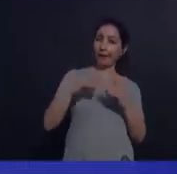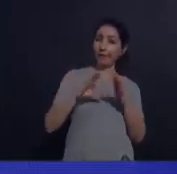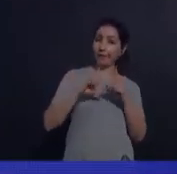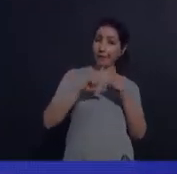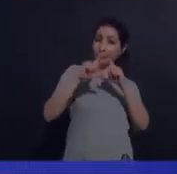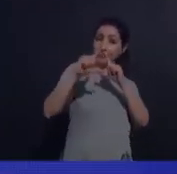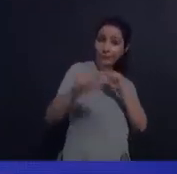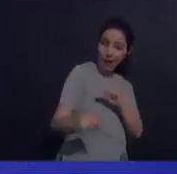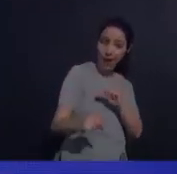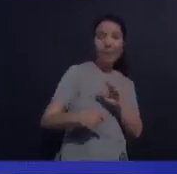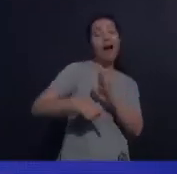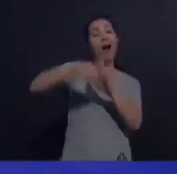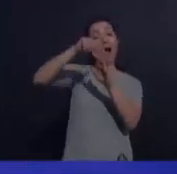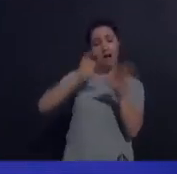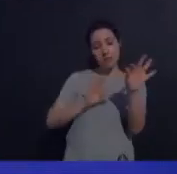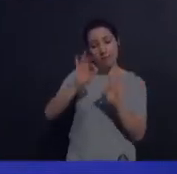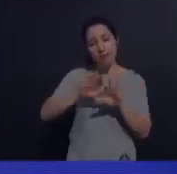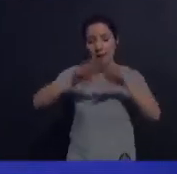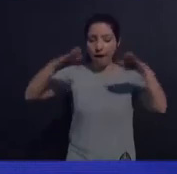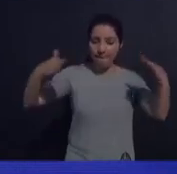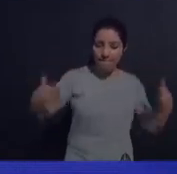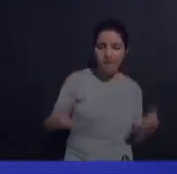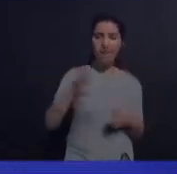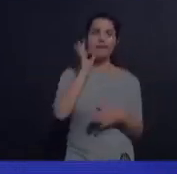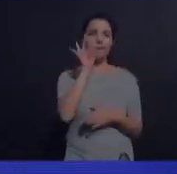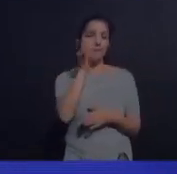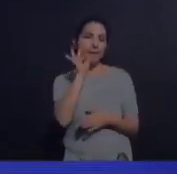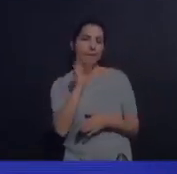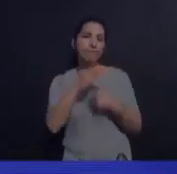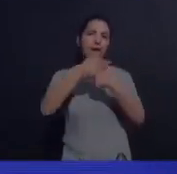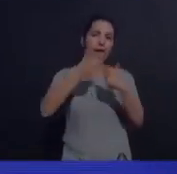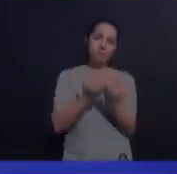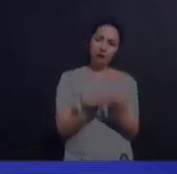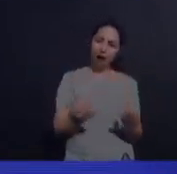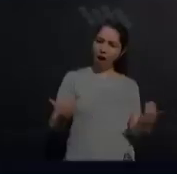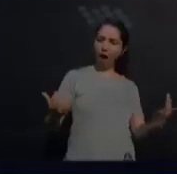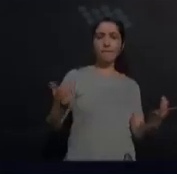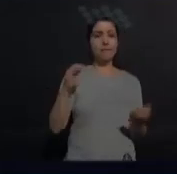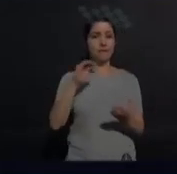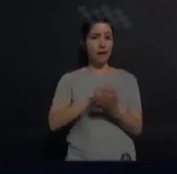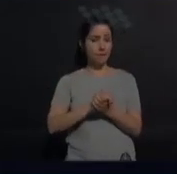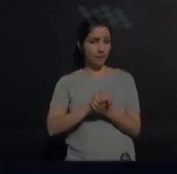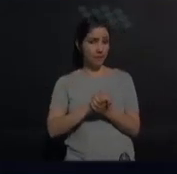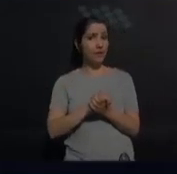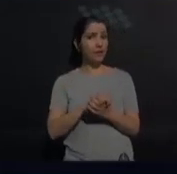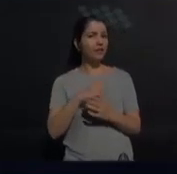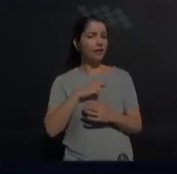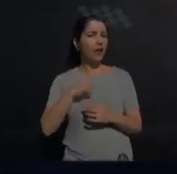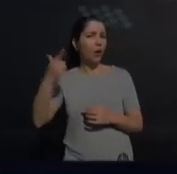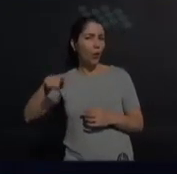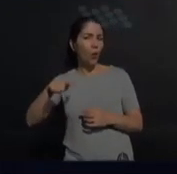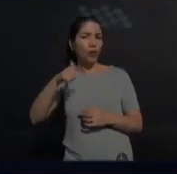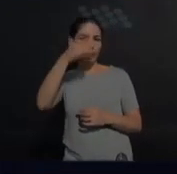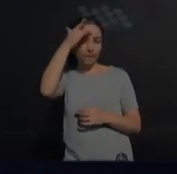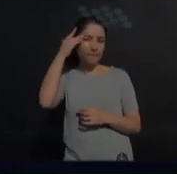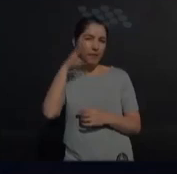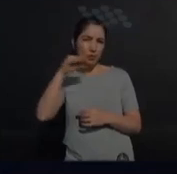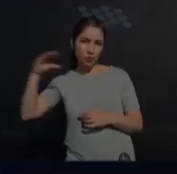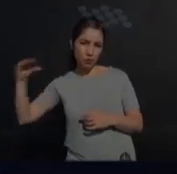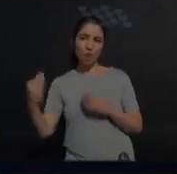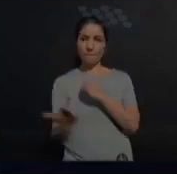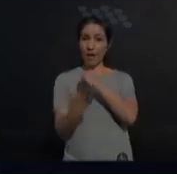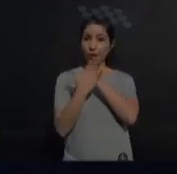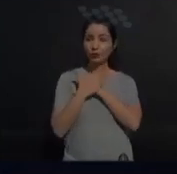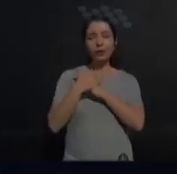deixar o café preparado preparada para o meu esposo eu tenho uma pessoa que me ajuda em casa mas eu gosto porque ele viaja